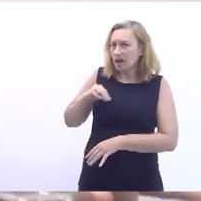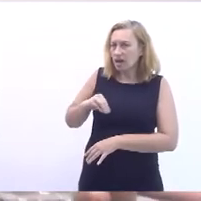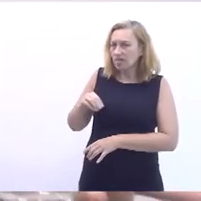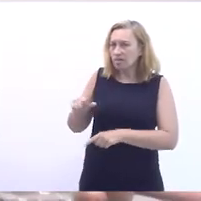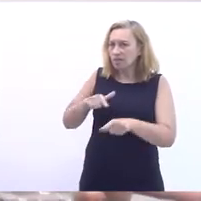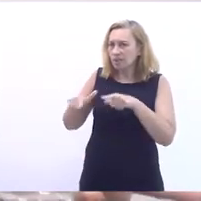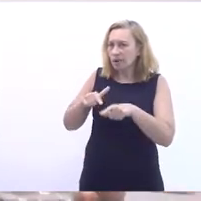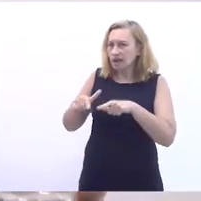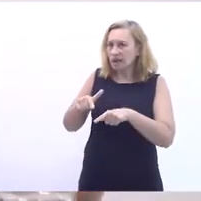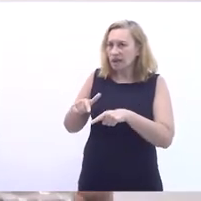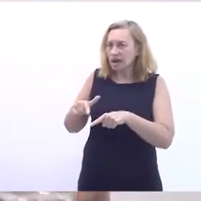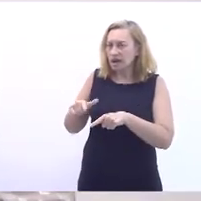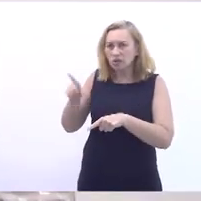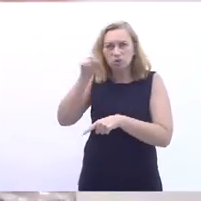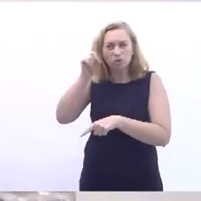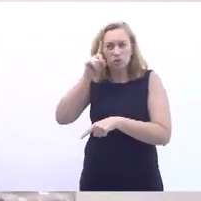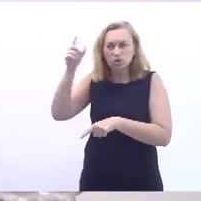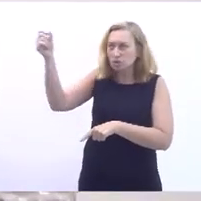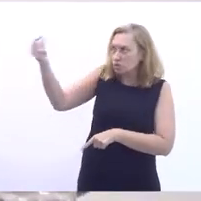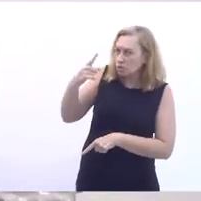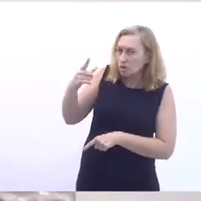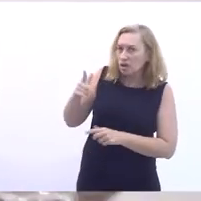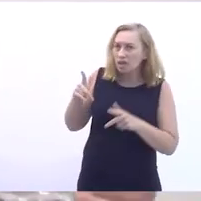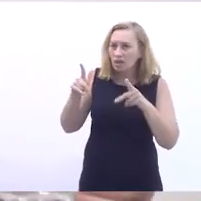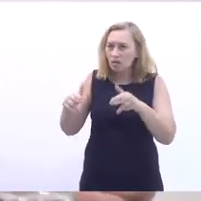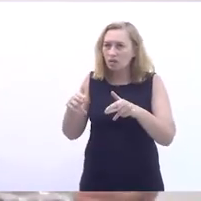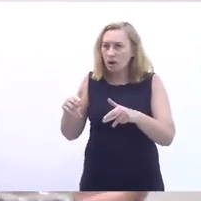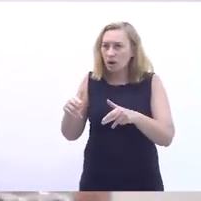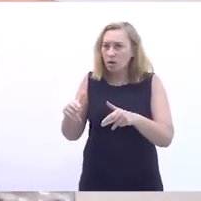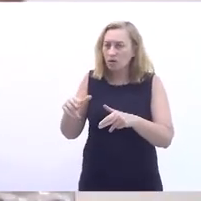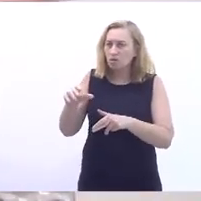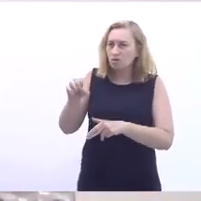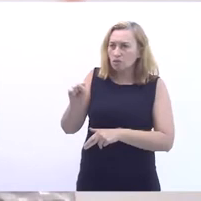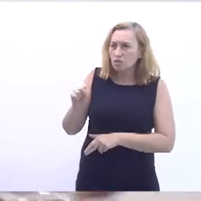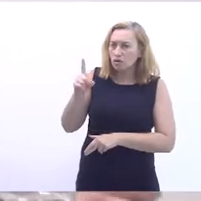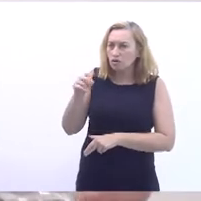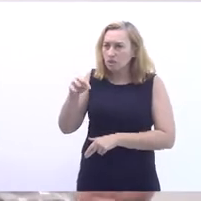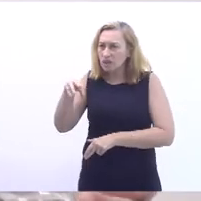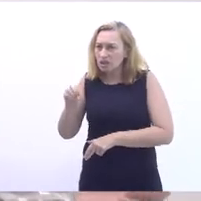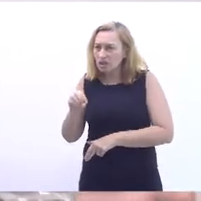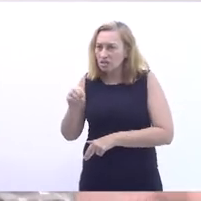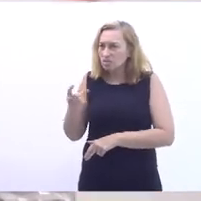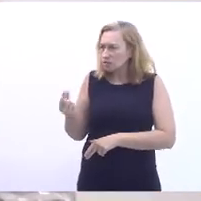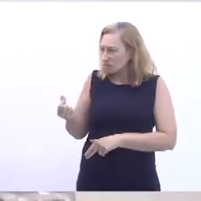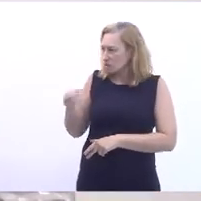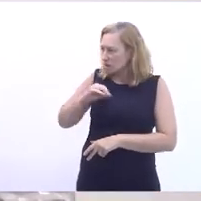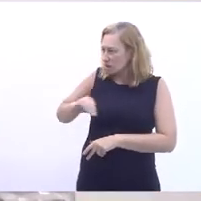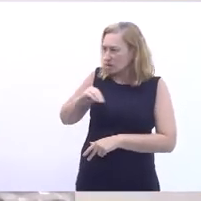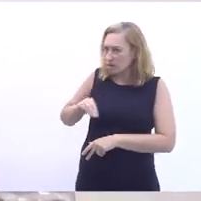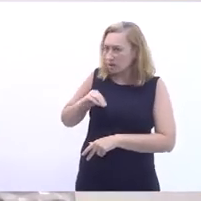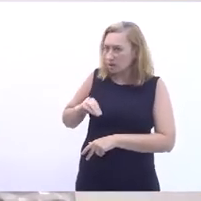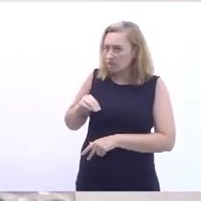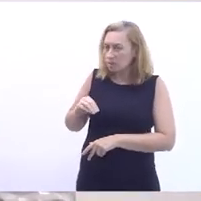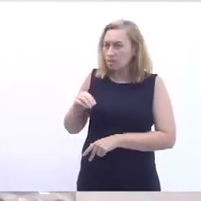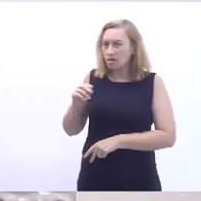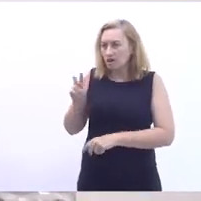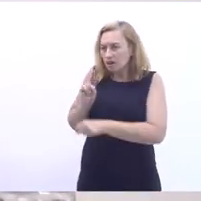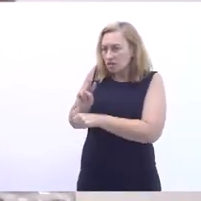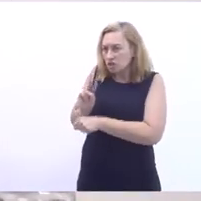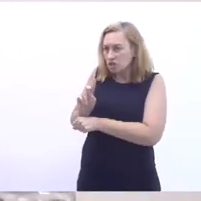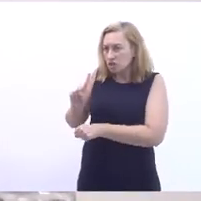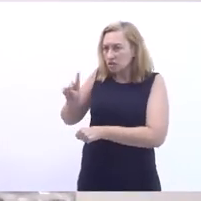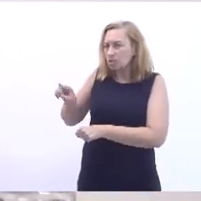trabalhar de sol a sol assim como a gente tem aqui o soldadinho ganhando lá perto de um salário mínimo para fazer o plantão dele